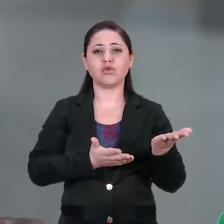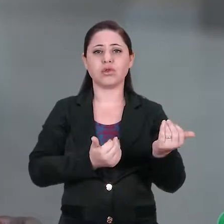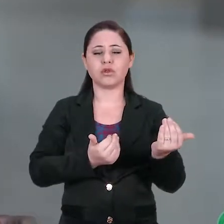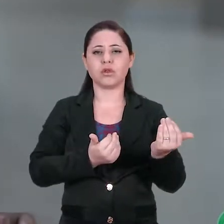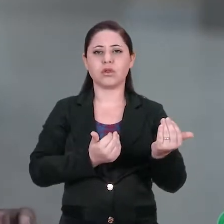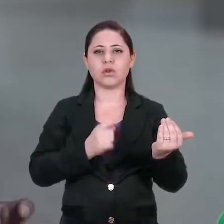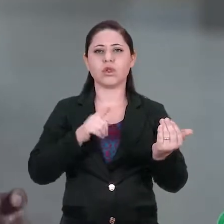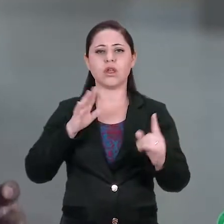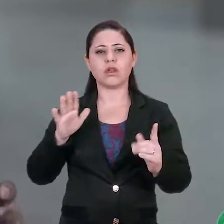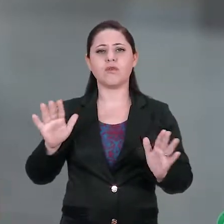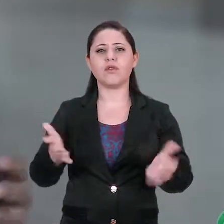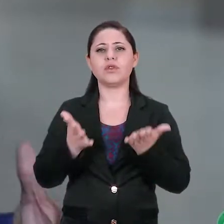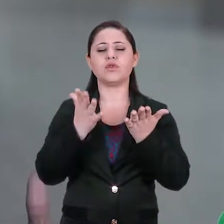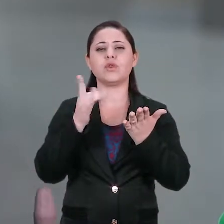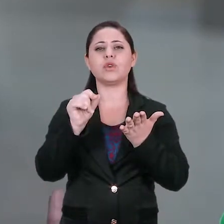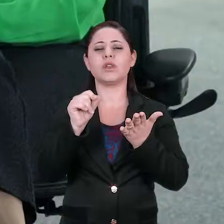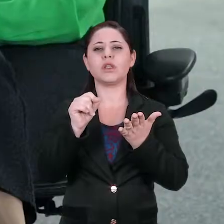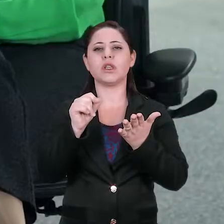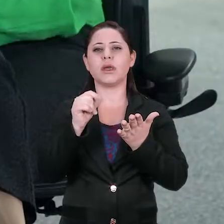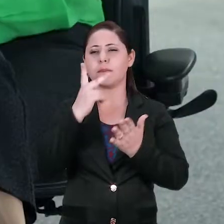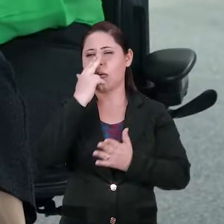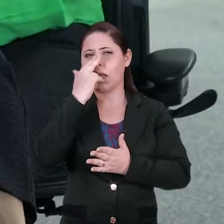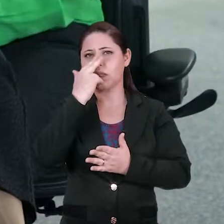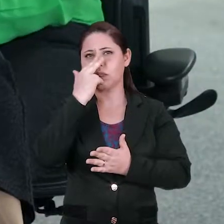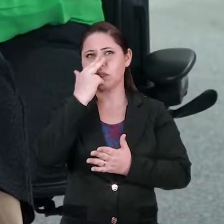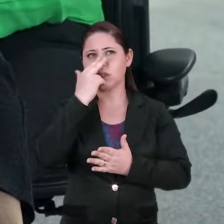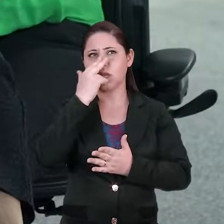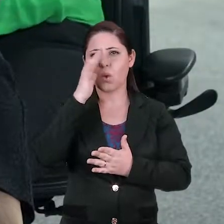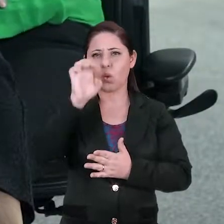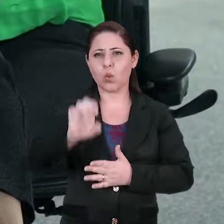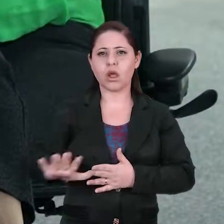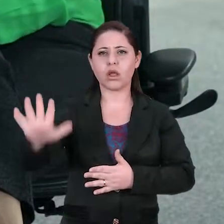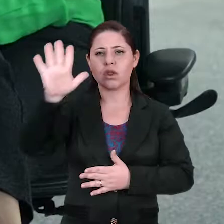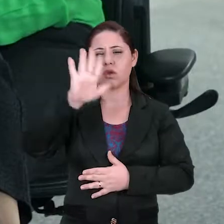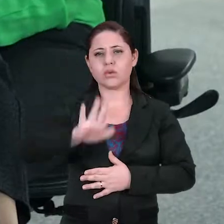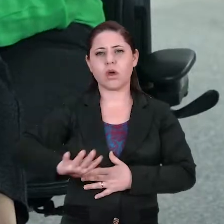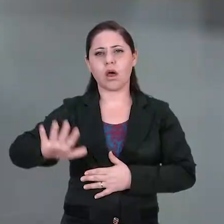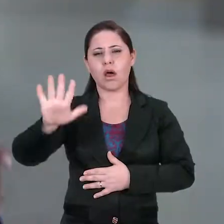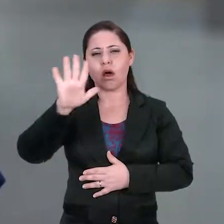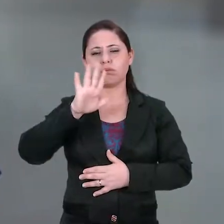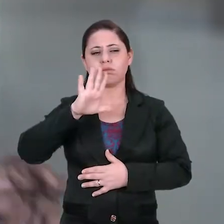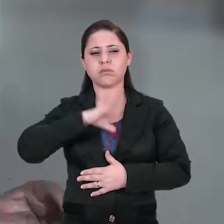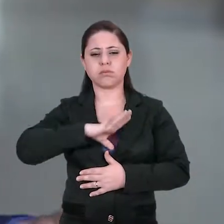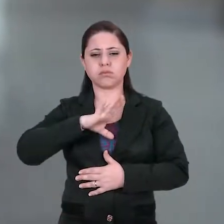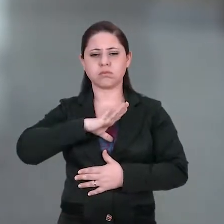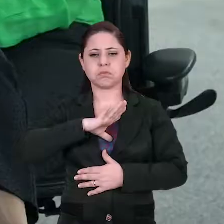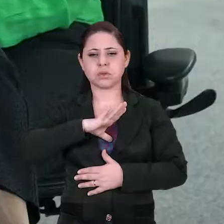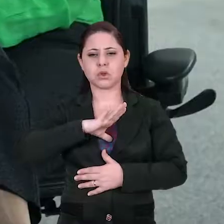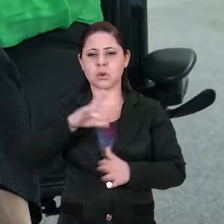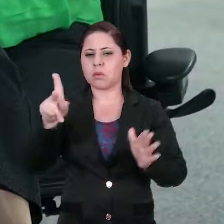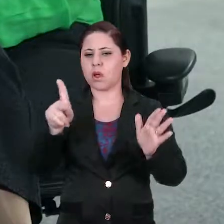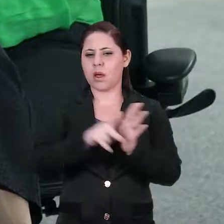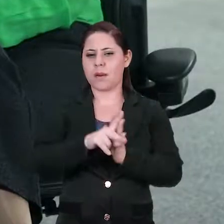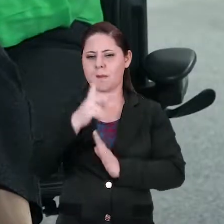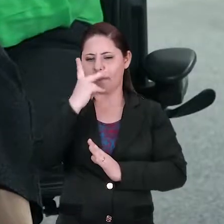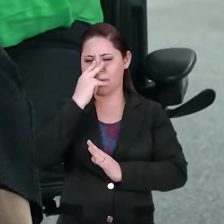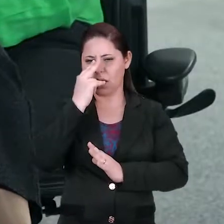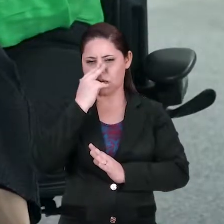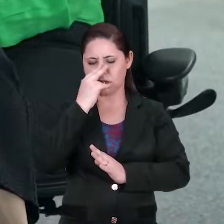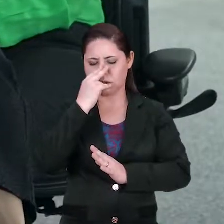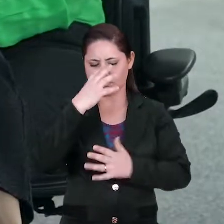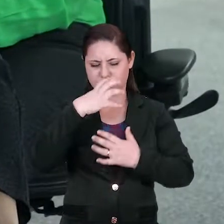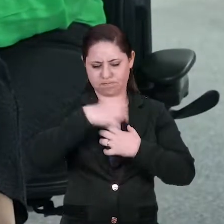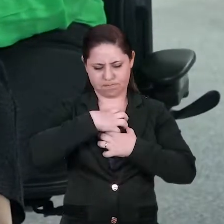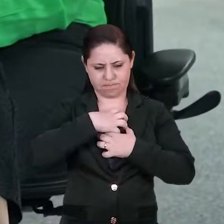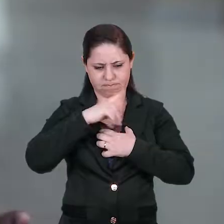tua adolescência, o que influenciou em você essa questão dessa origem europeia, em particular em relação a Portugal? Você acha que tem